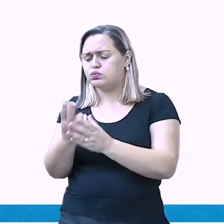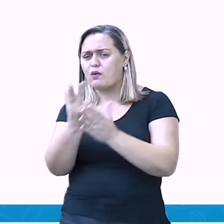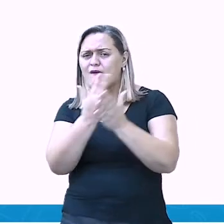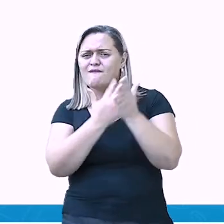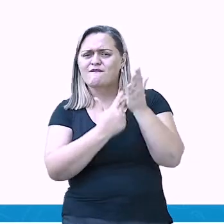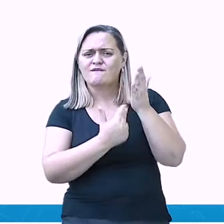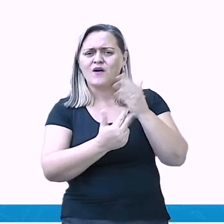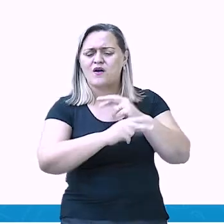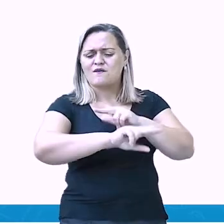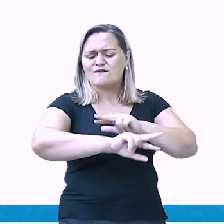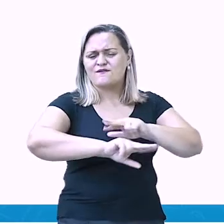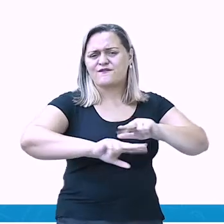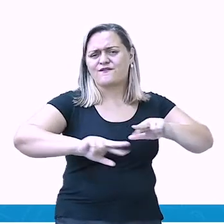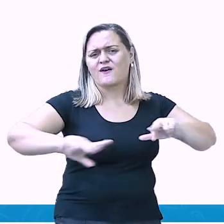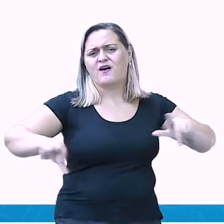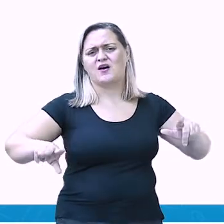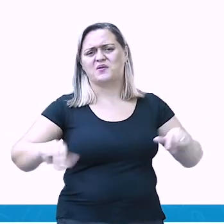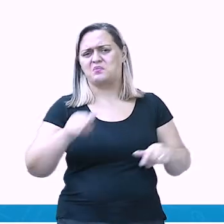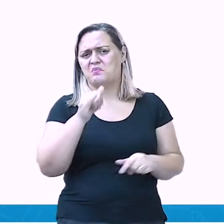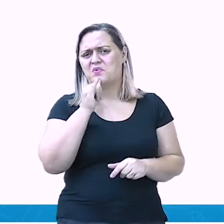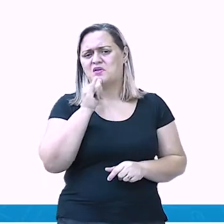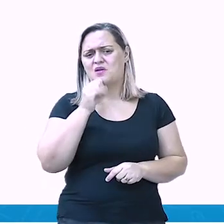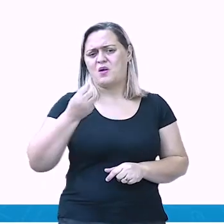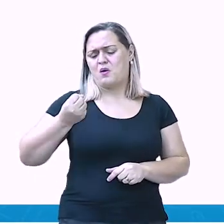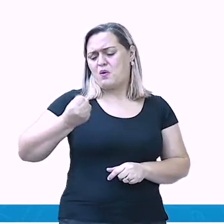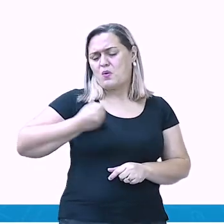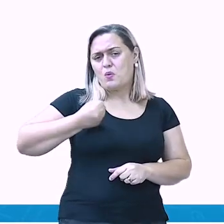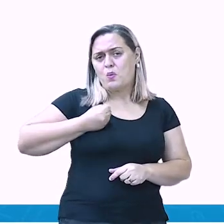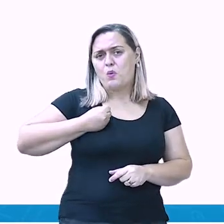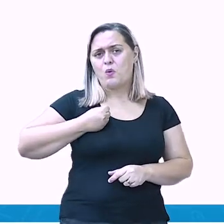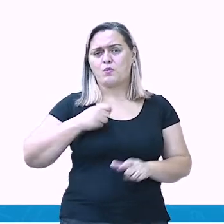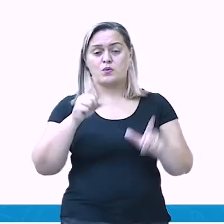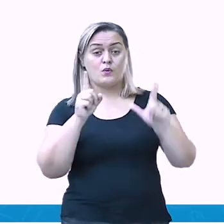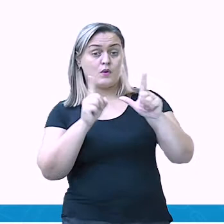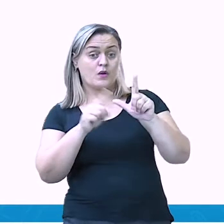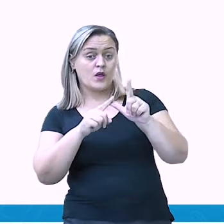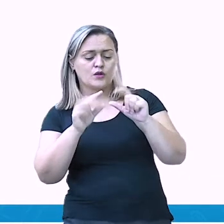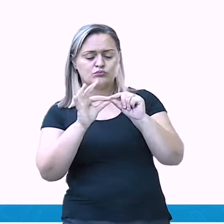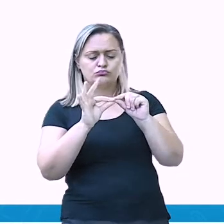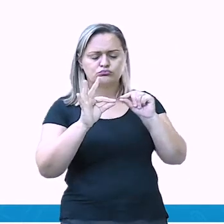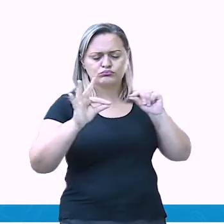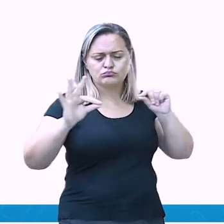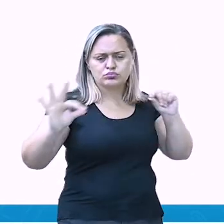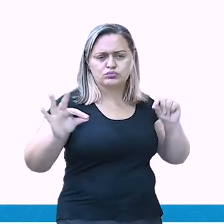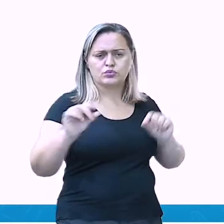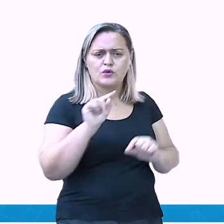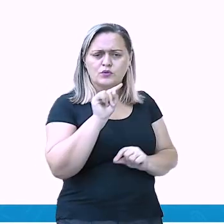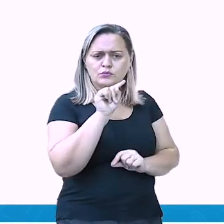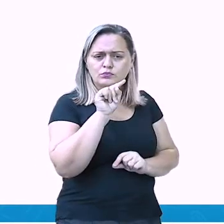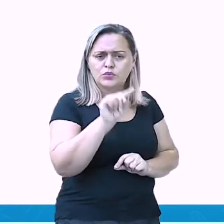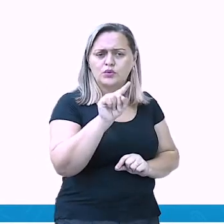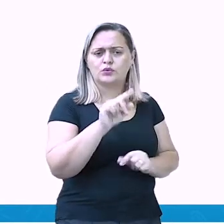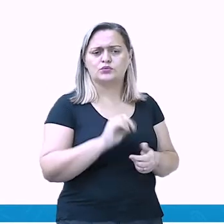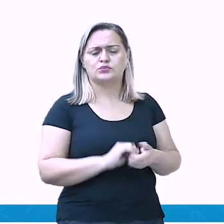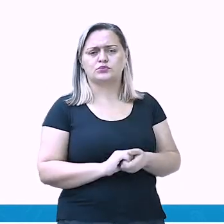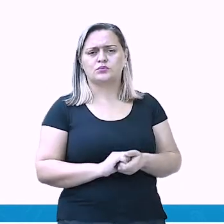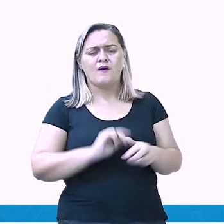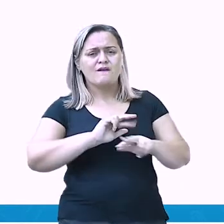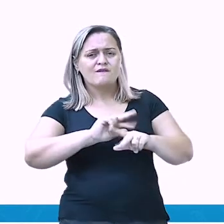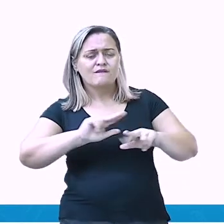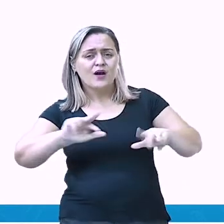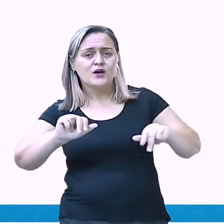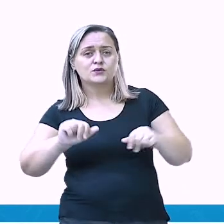letras, pontos, linhas ou rachuras aceitos